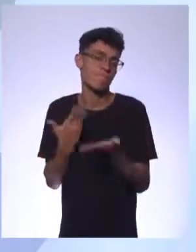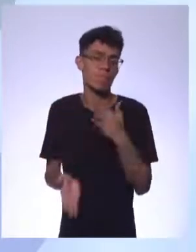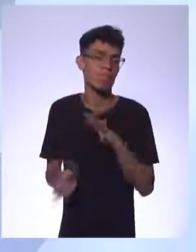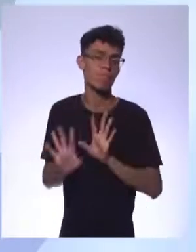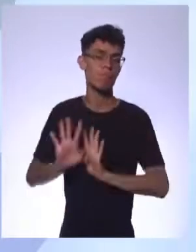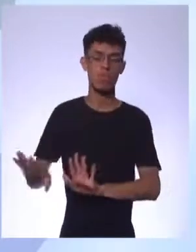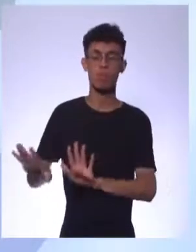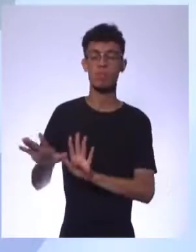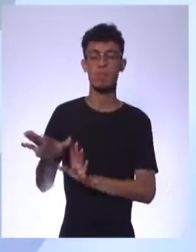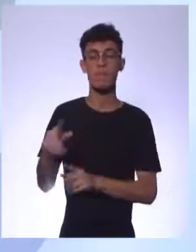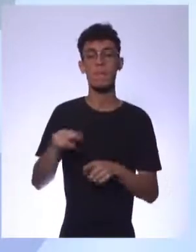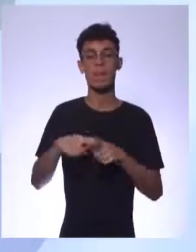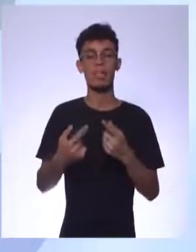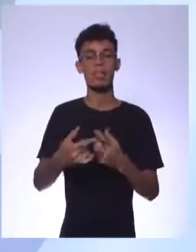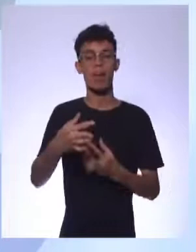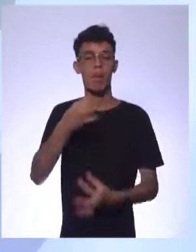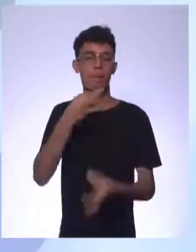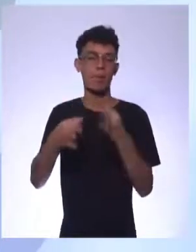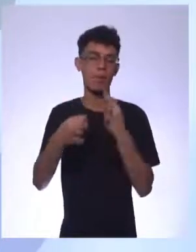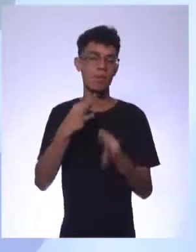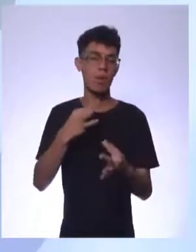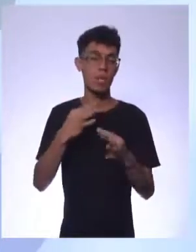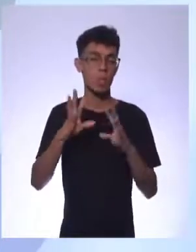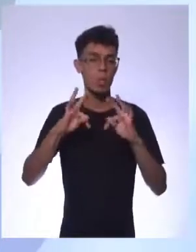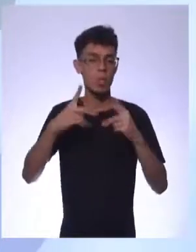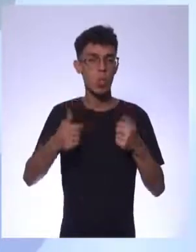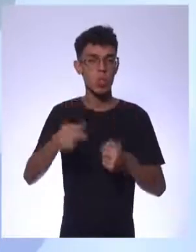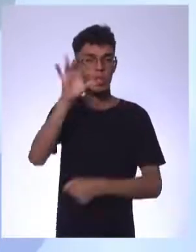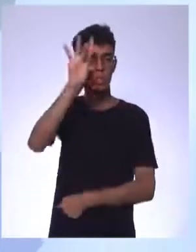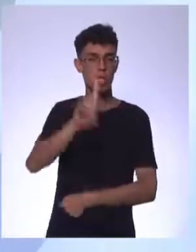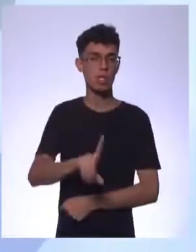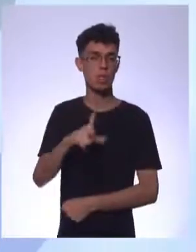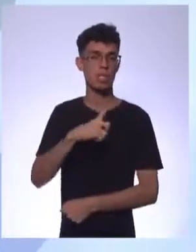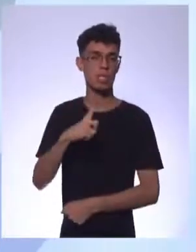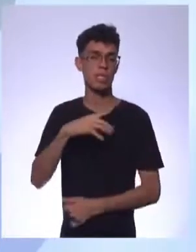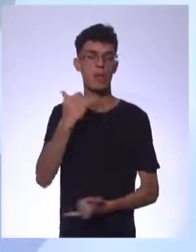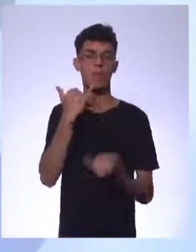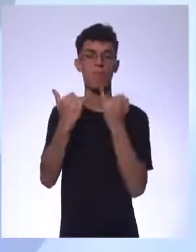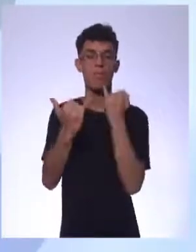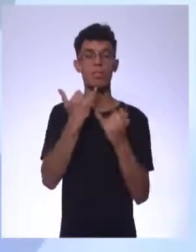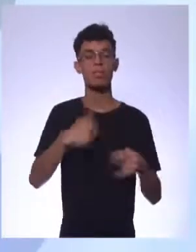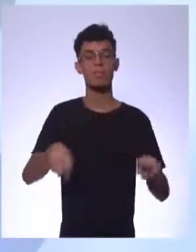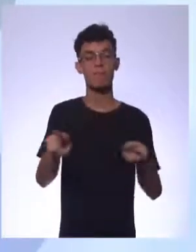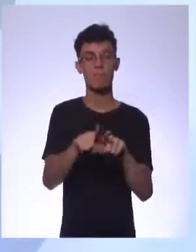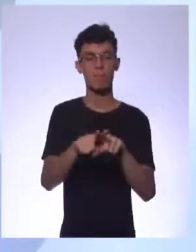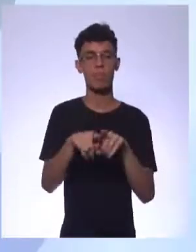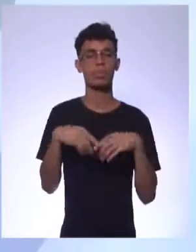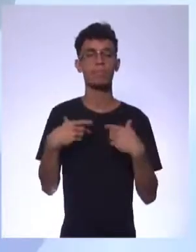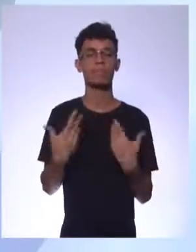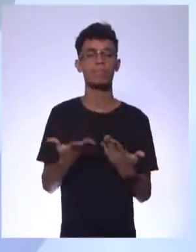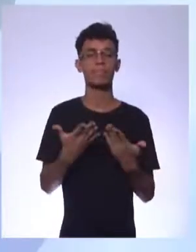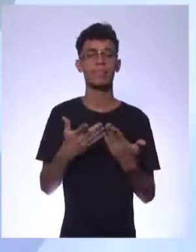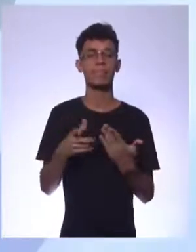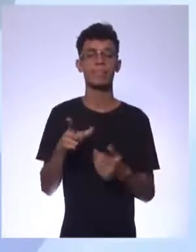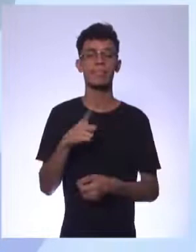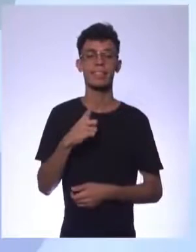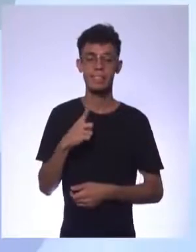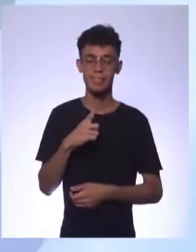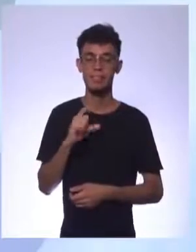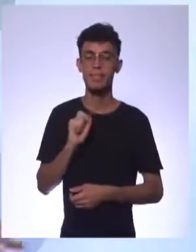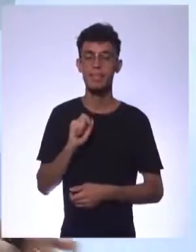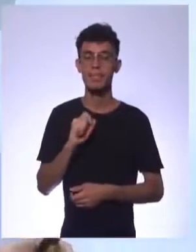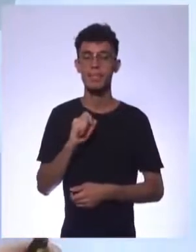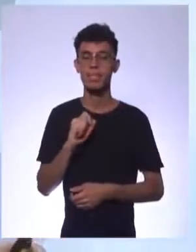direito a ter opinião e todos têm direito a ter informação também, né? Então, é por aí. Acho que agora a gente pode... tiramos muita coisa do